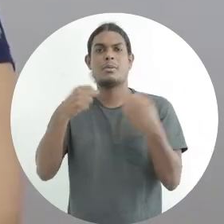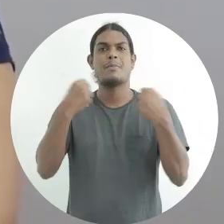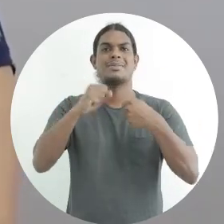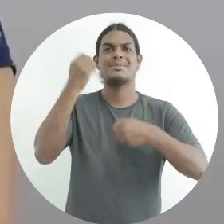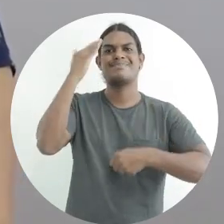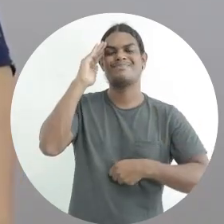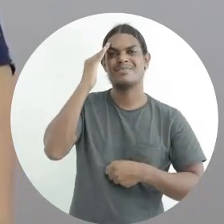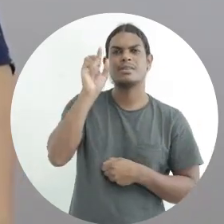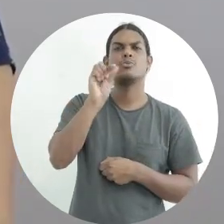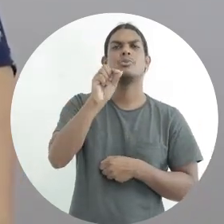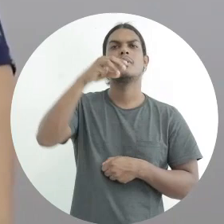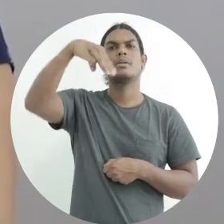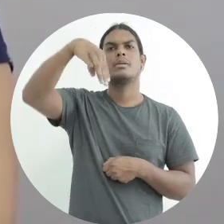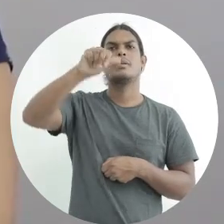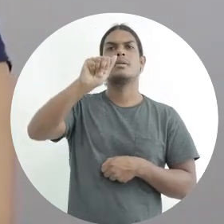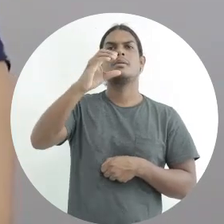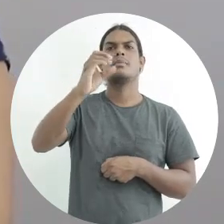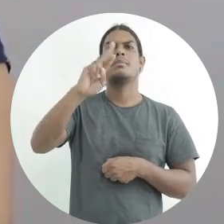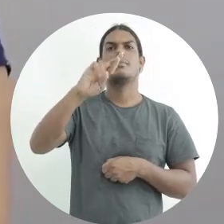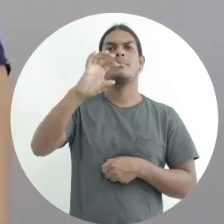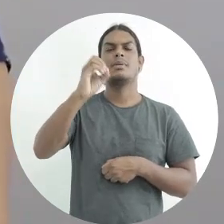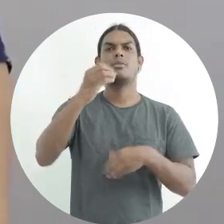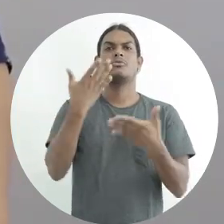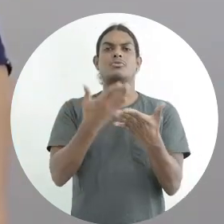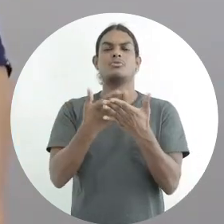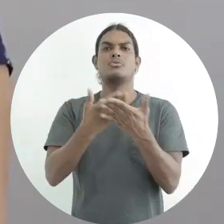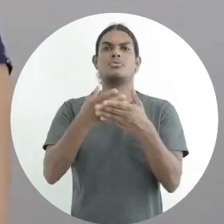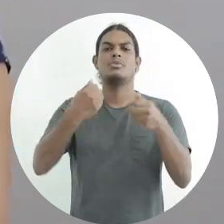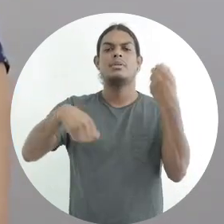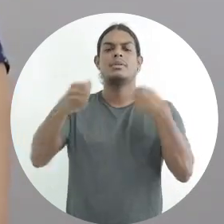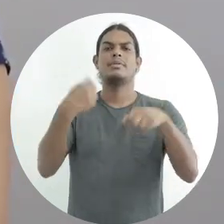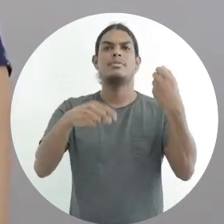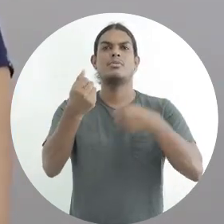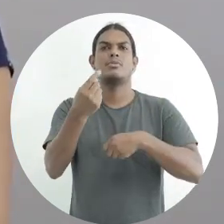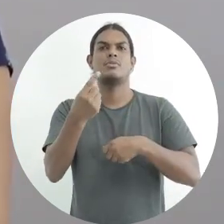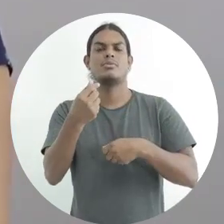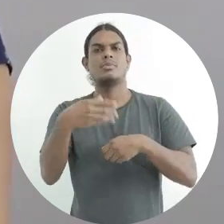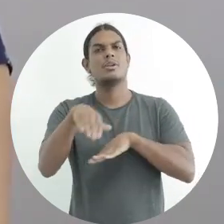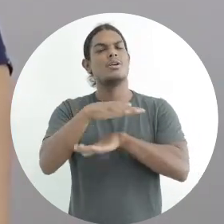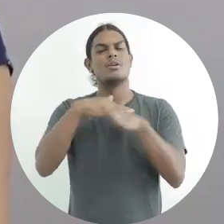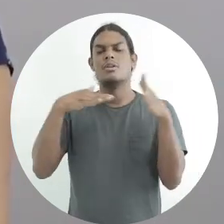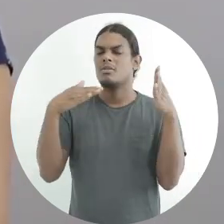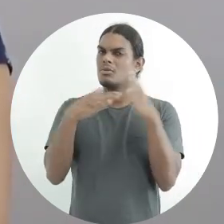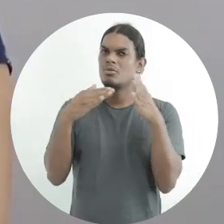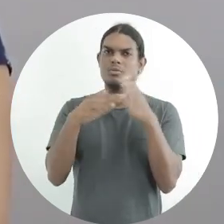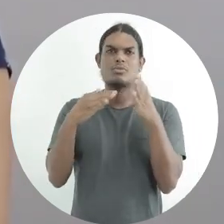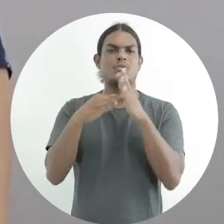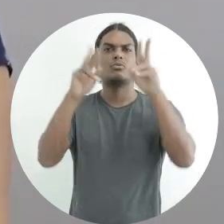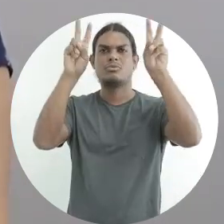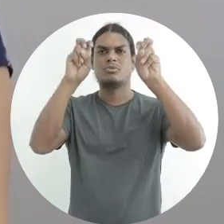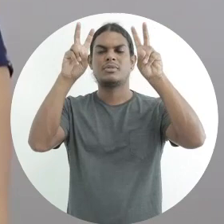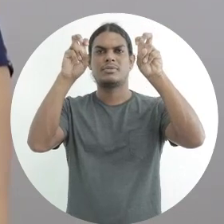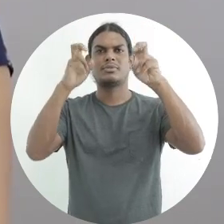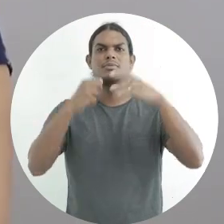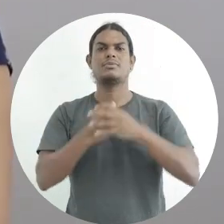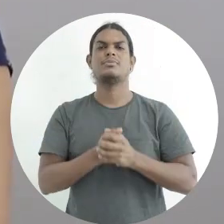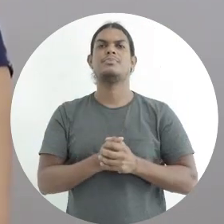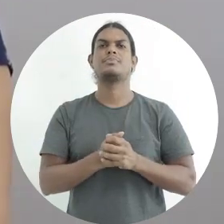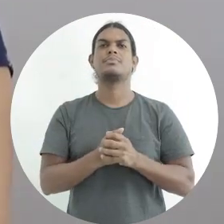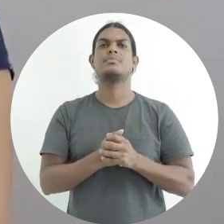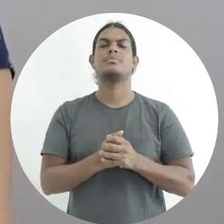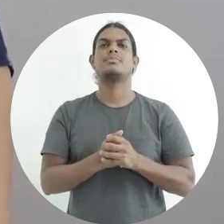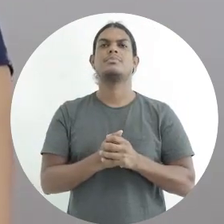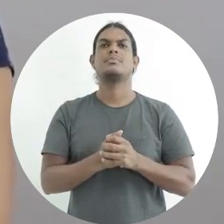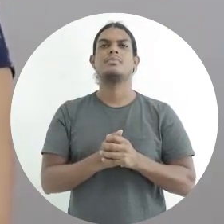macroeconomia. Então, macroeconomia estuda a economia como um todo, todos os seus agregados econômicos, todas as variáveis. Normalmente